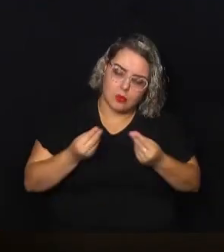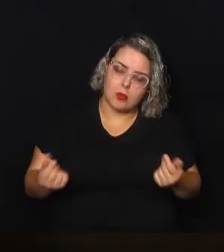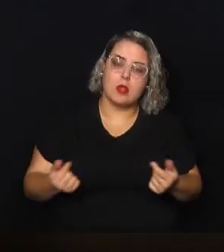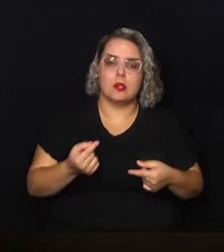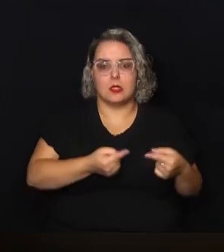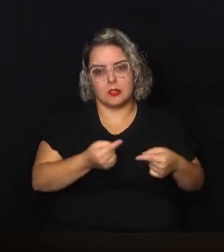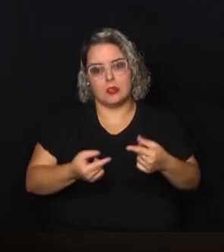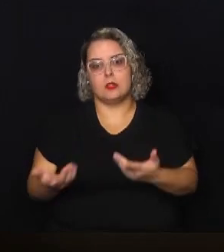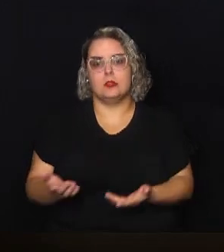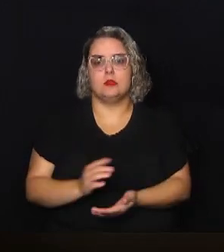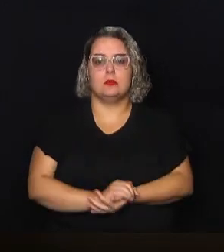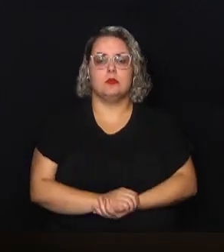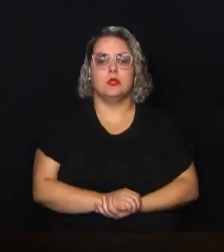mais qualidade nesse debate